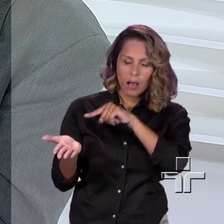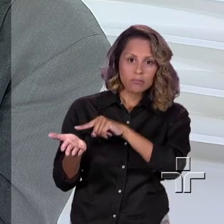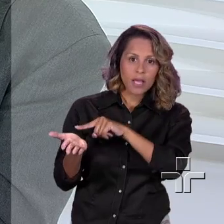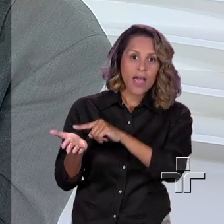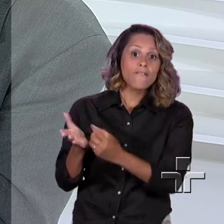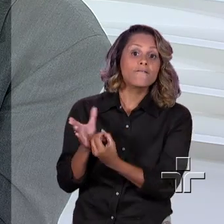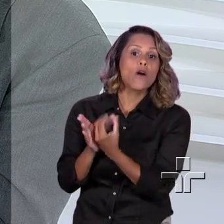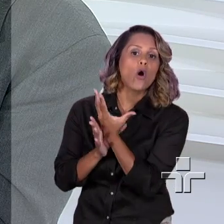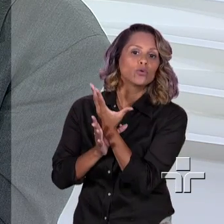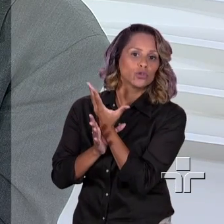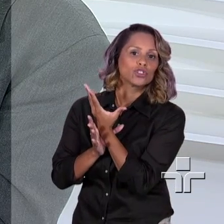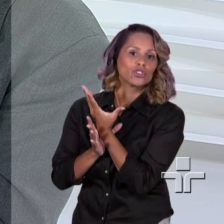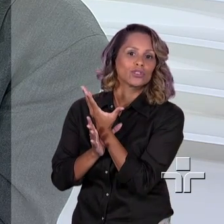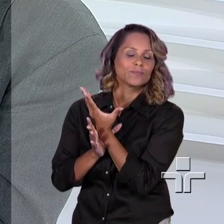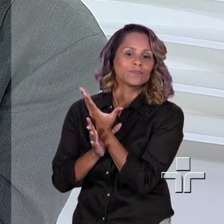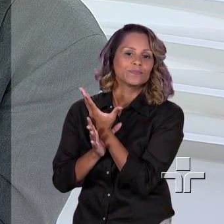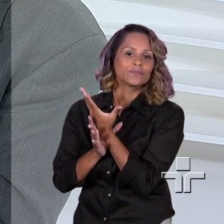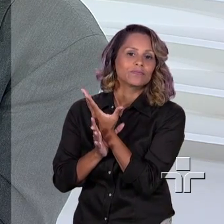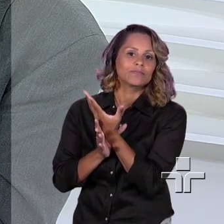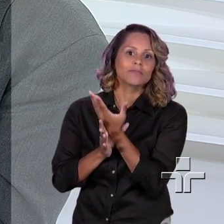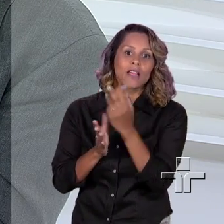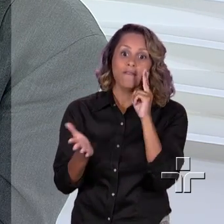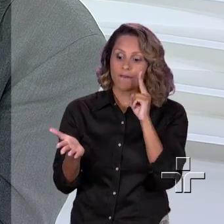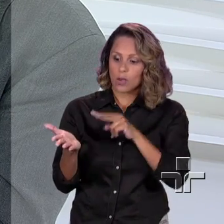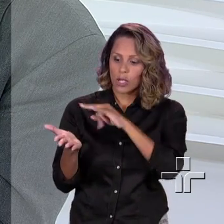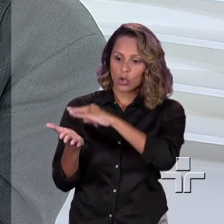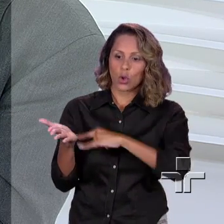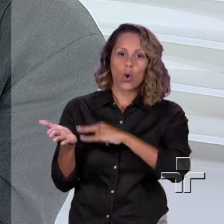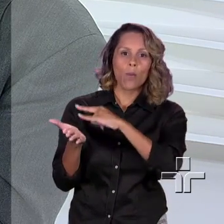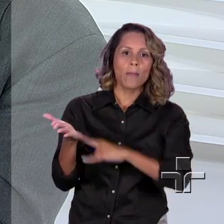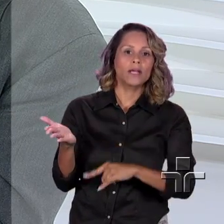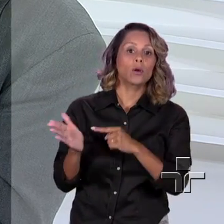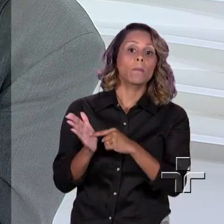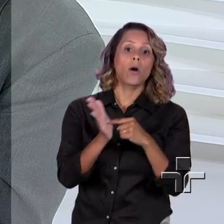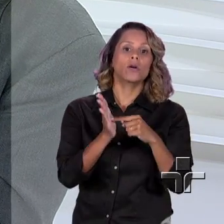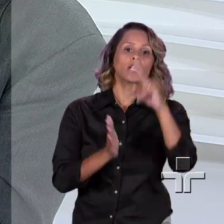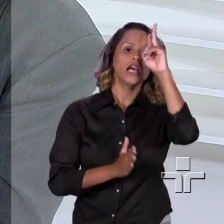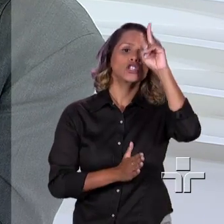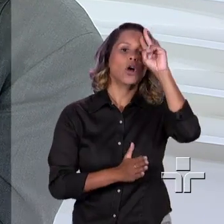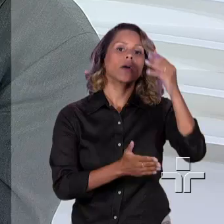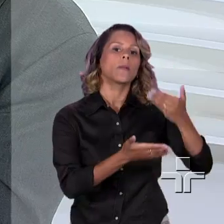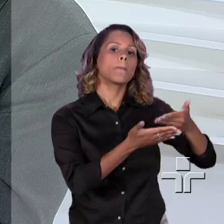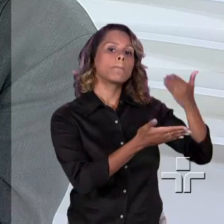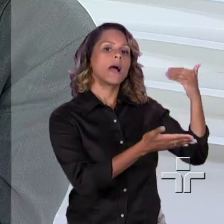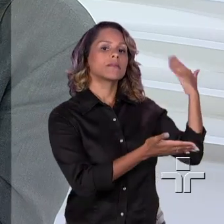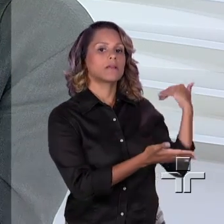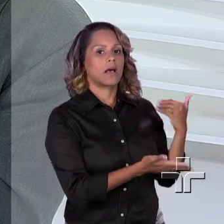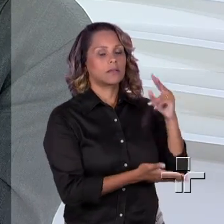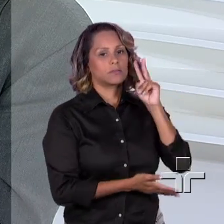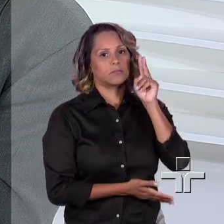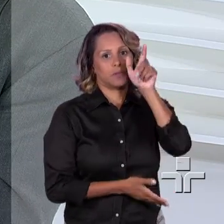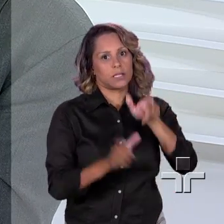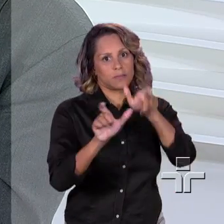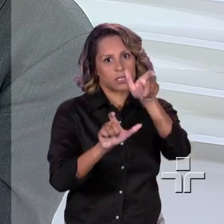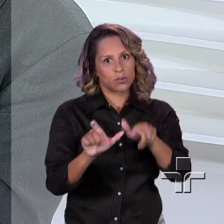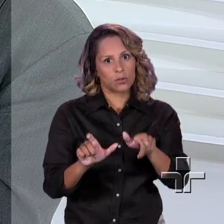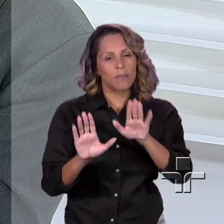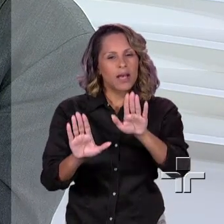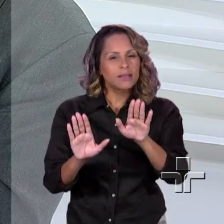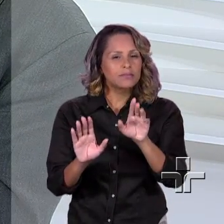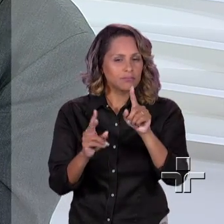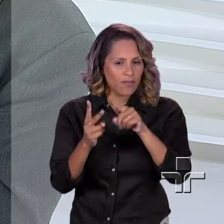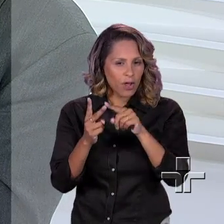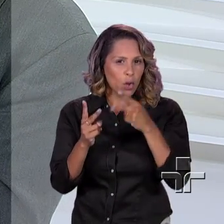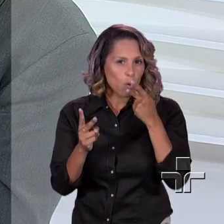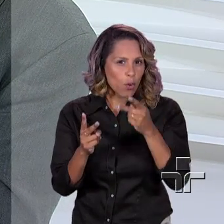filtrando memórias do passado pelas suas experiências da presente. Agora, sobre a questão das mudanças na consciência das pessoas,